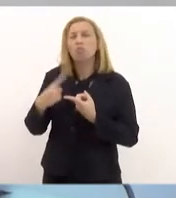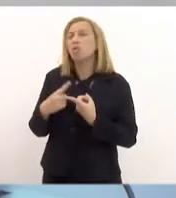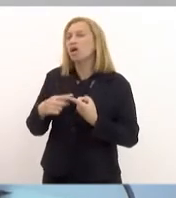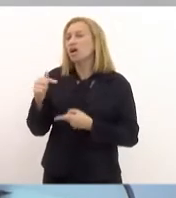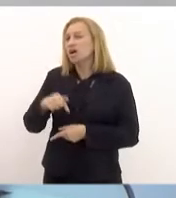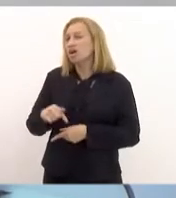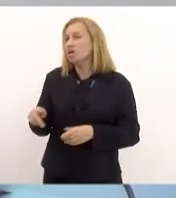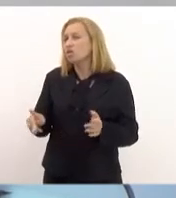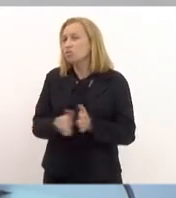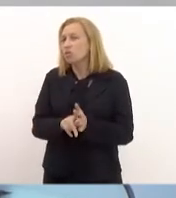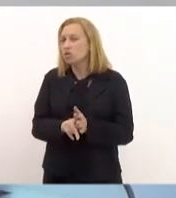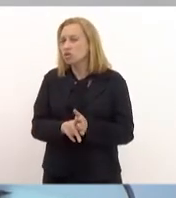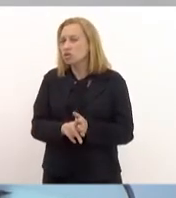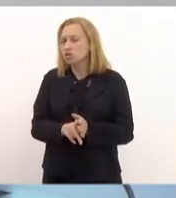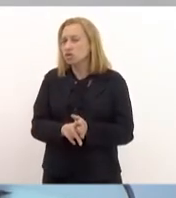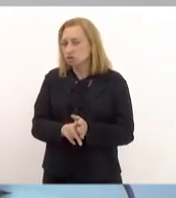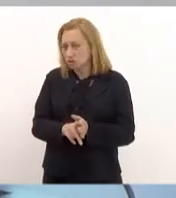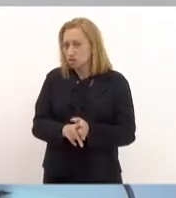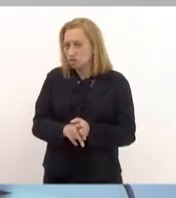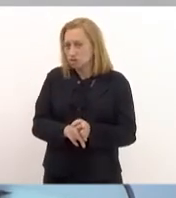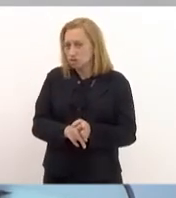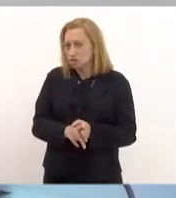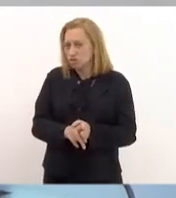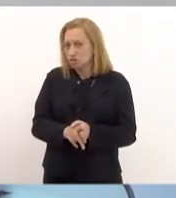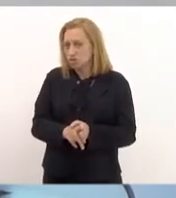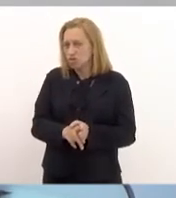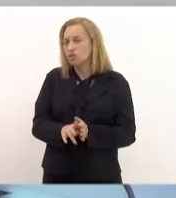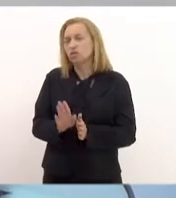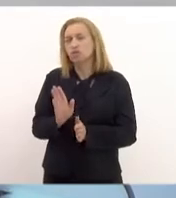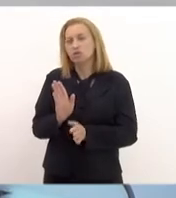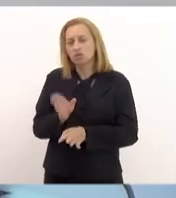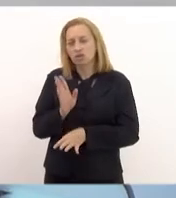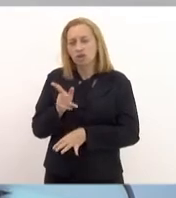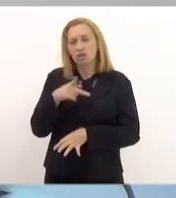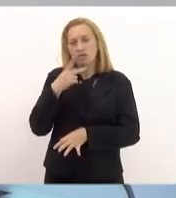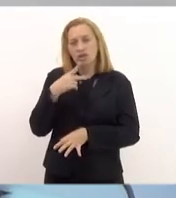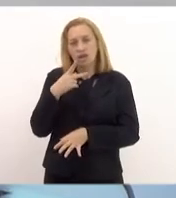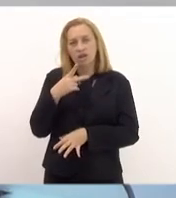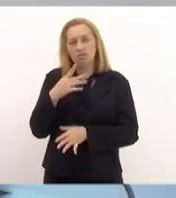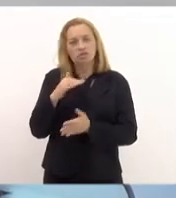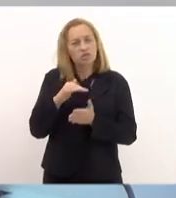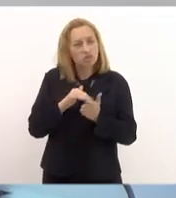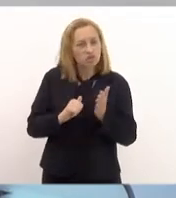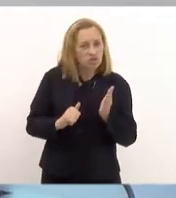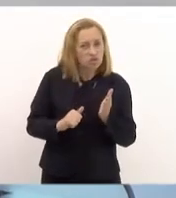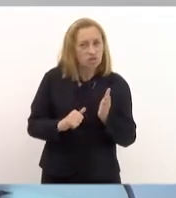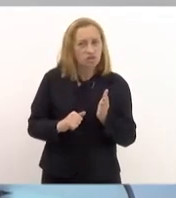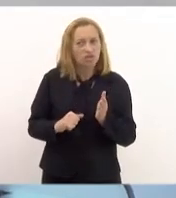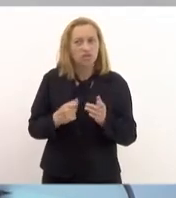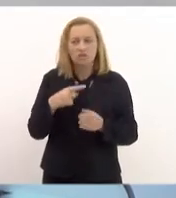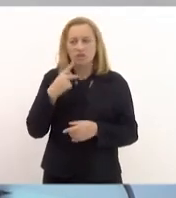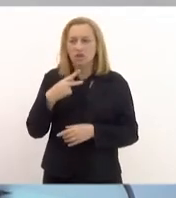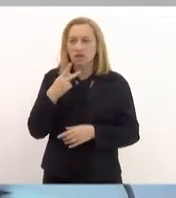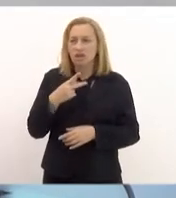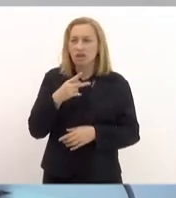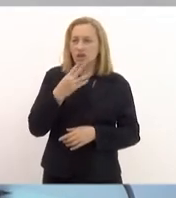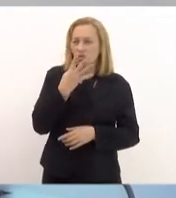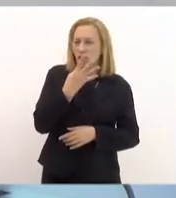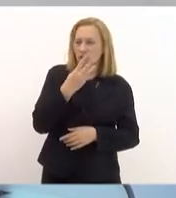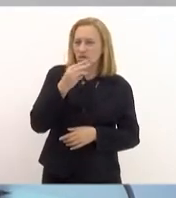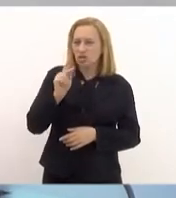no projeto do parágrafo único, e foi uma das coisas que a gente fez questão de tirar, dizer que esse eixo era de 4